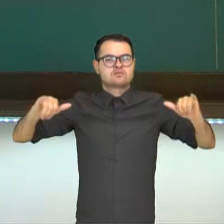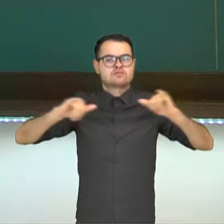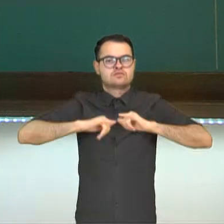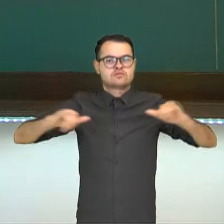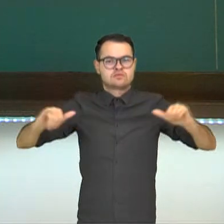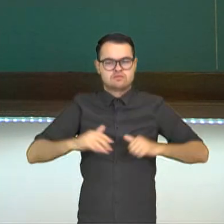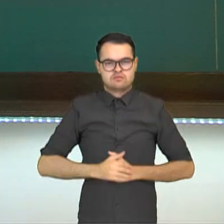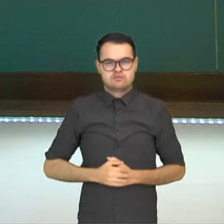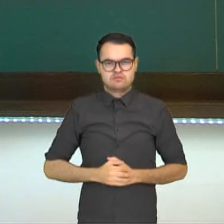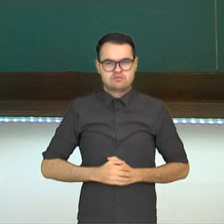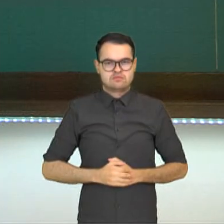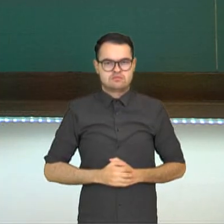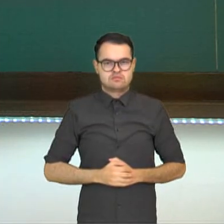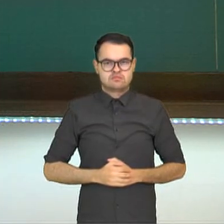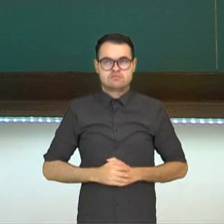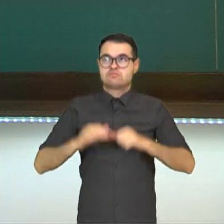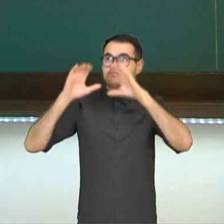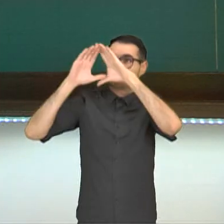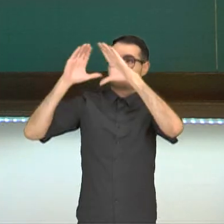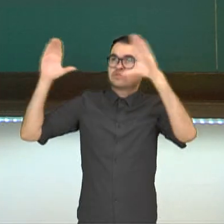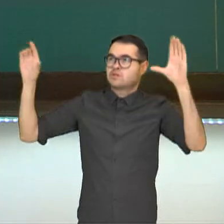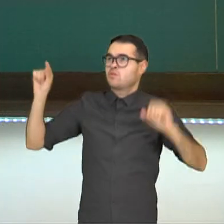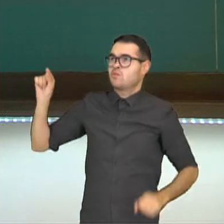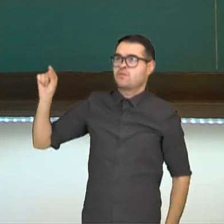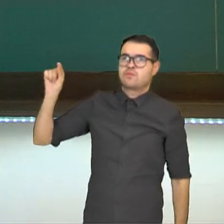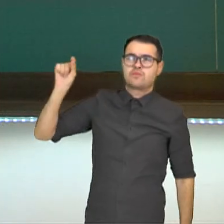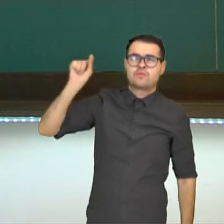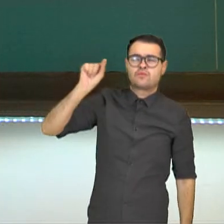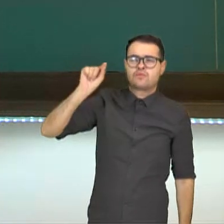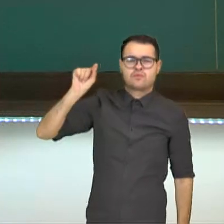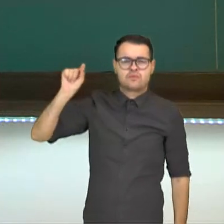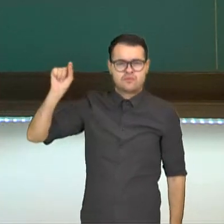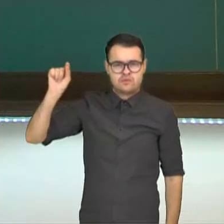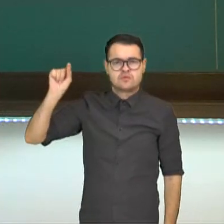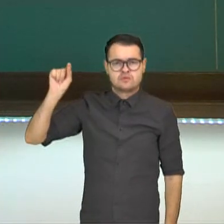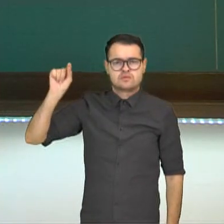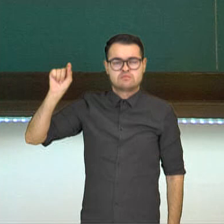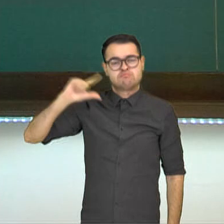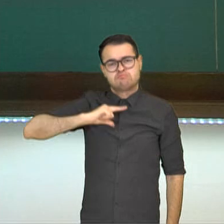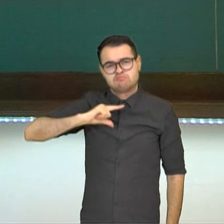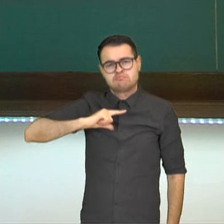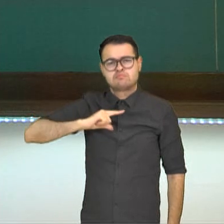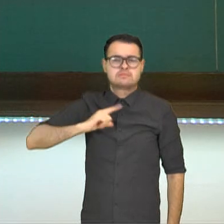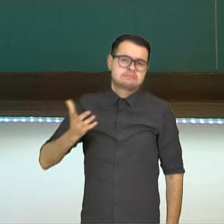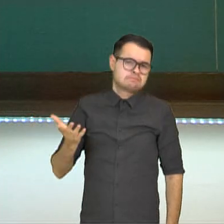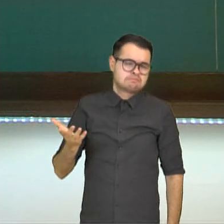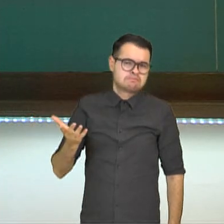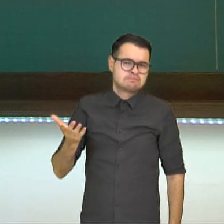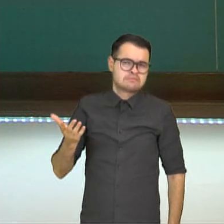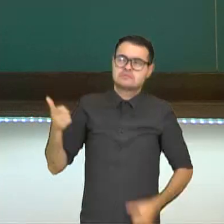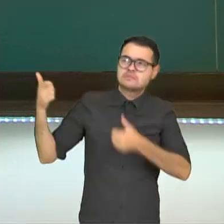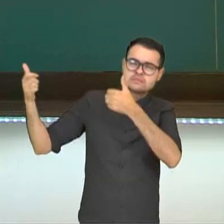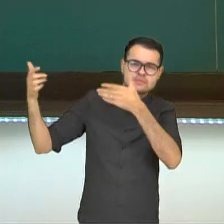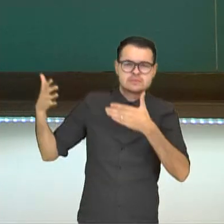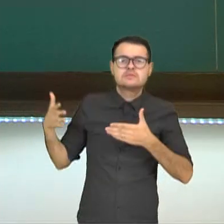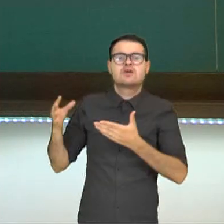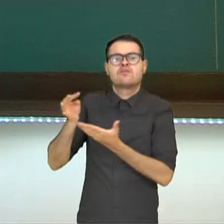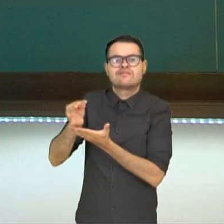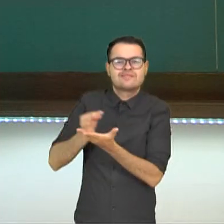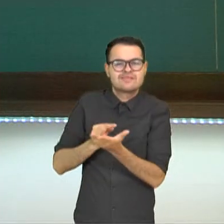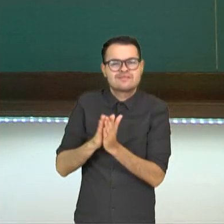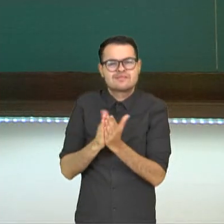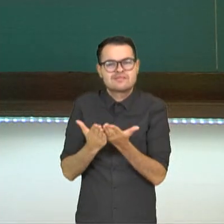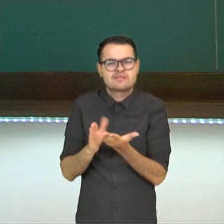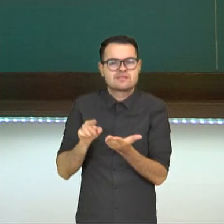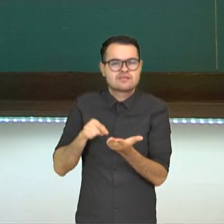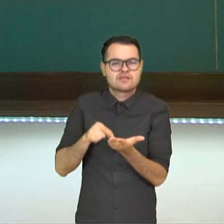entre os homens, entre os seres celestiais, conforme aquilo que a gente tem através do que é dito nos textos